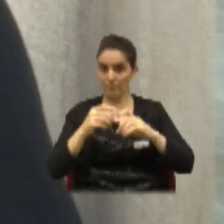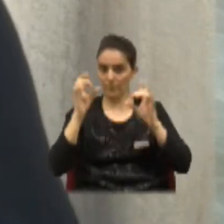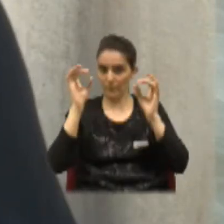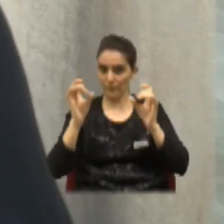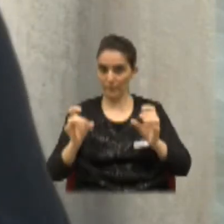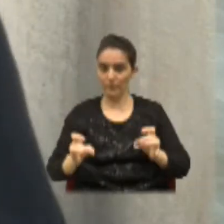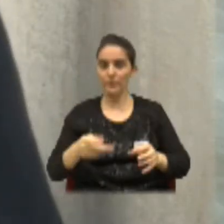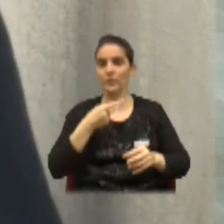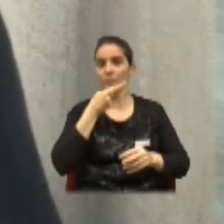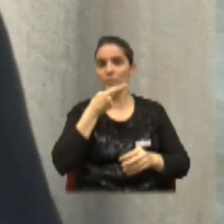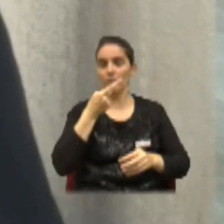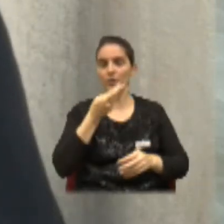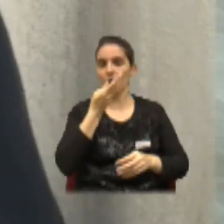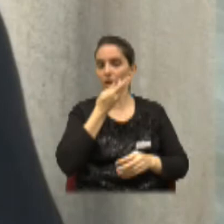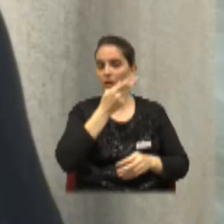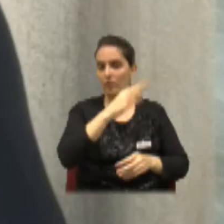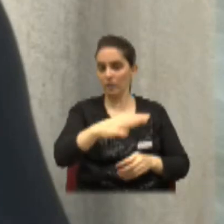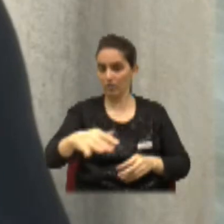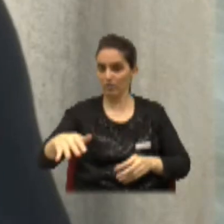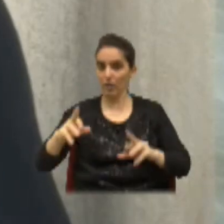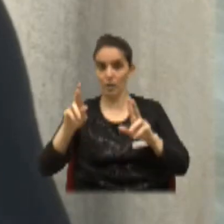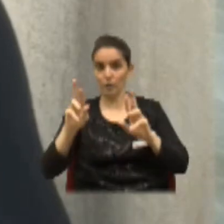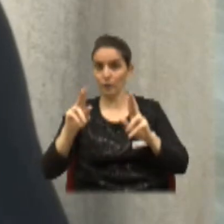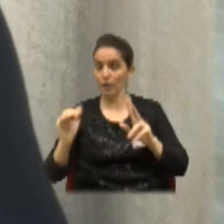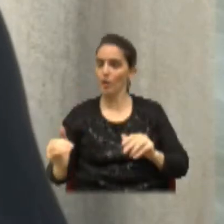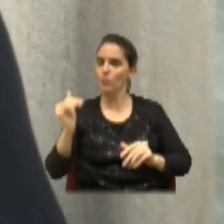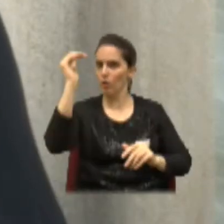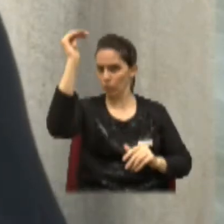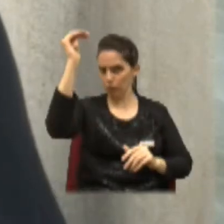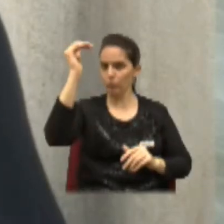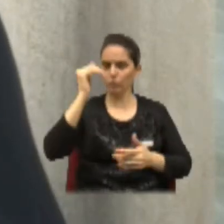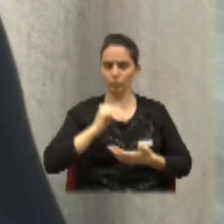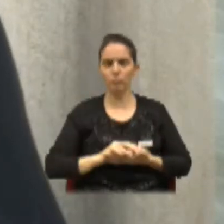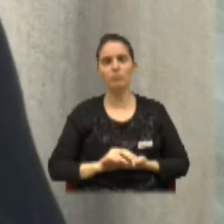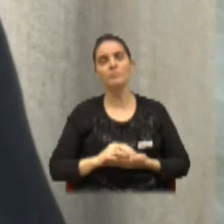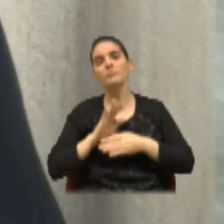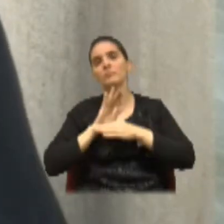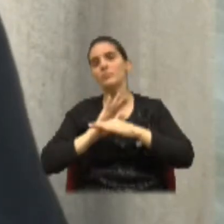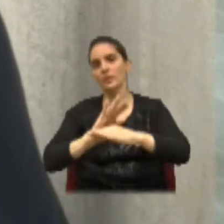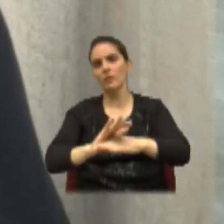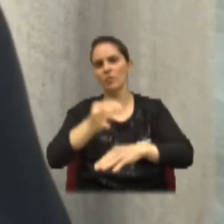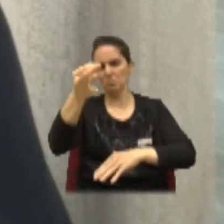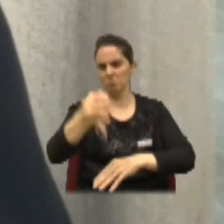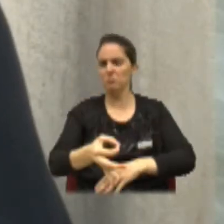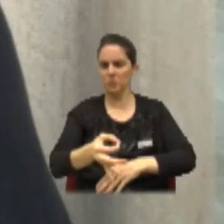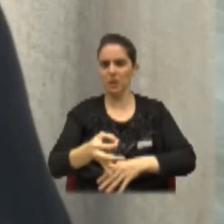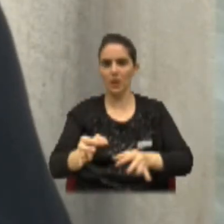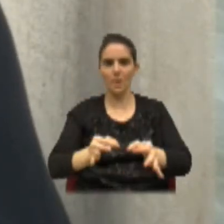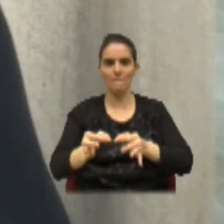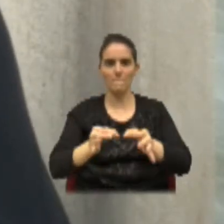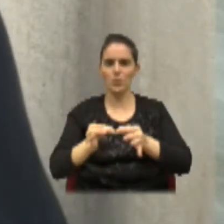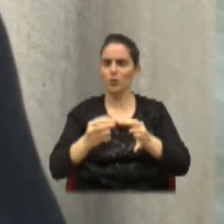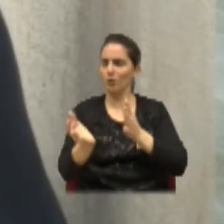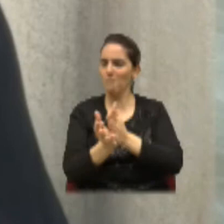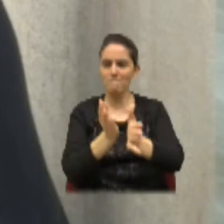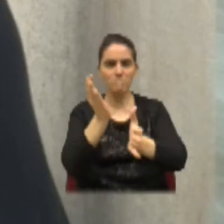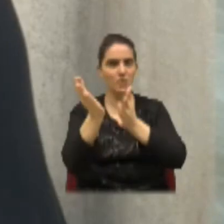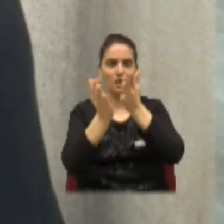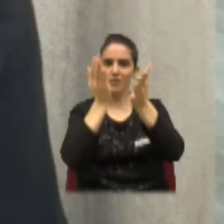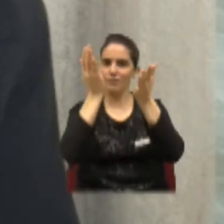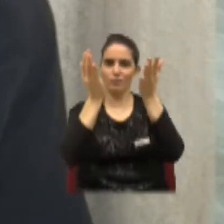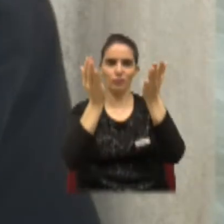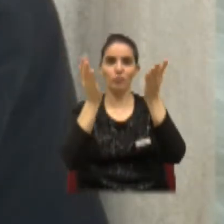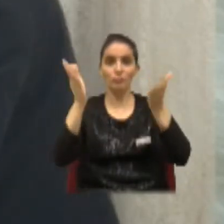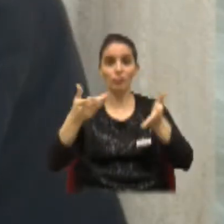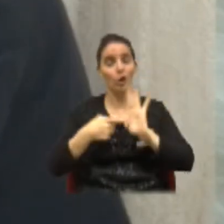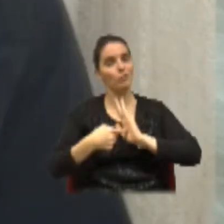da infância, que é diferente do adulto, e que a gente possa contribuir de forma efetiva nesse projeto maravilhoso que Vossa Excelência hoje